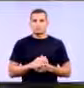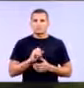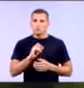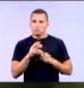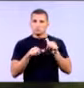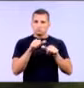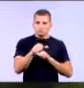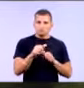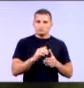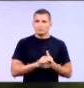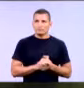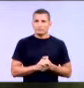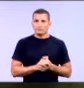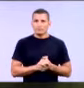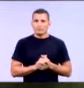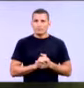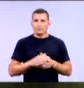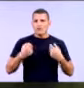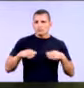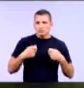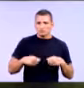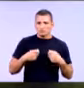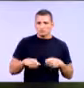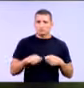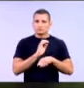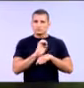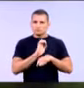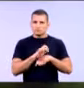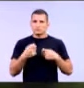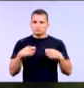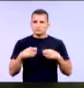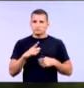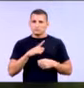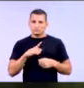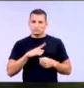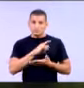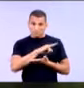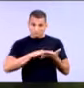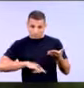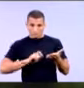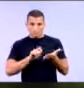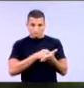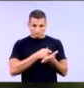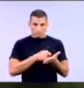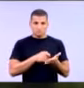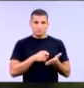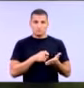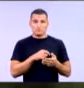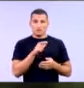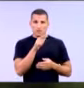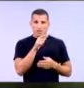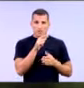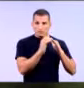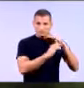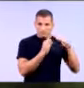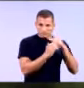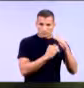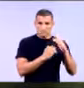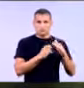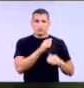alteração. Um dos primeiros deveres do estagiário é que deve ter um termo de compromisso entre ele, a instituição de ensino